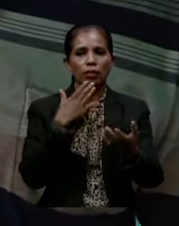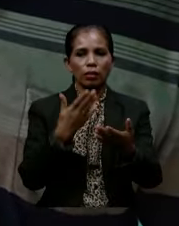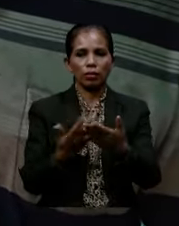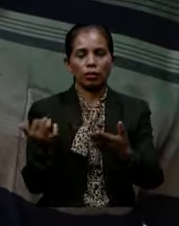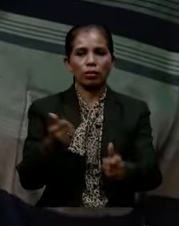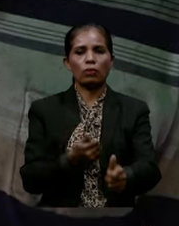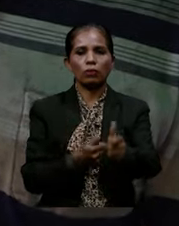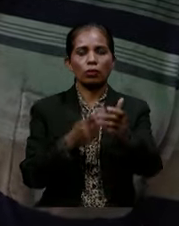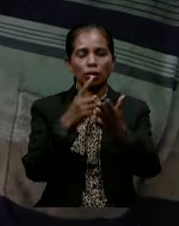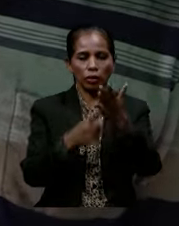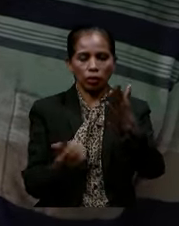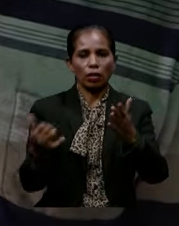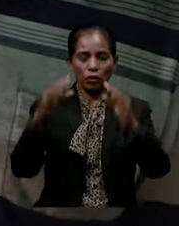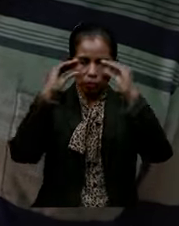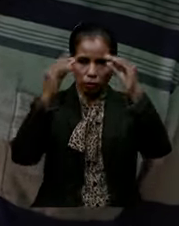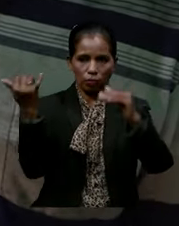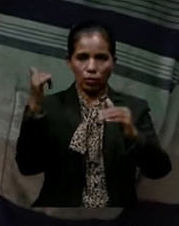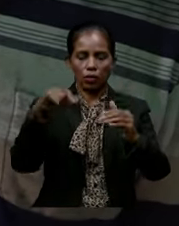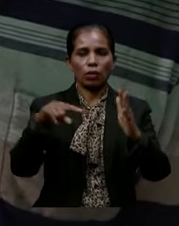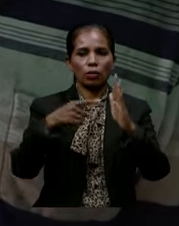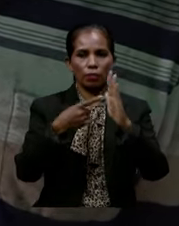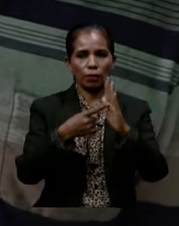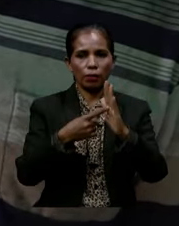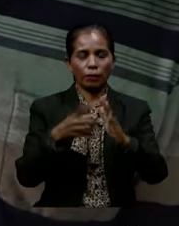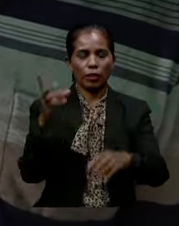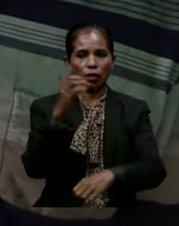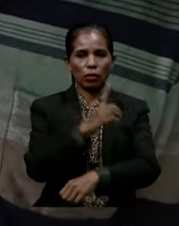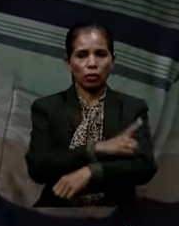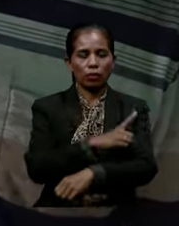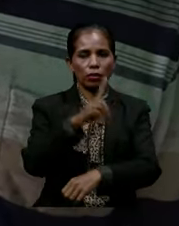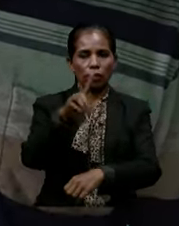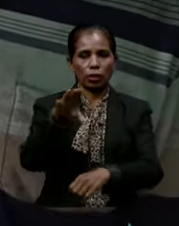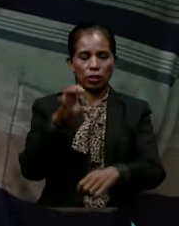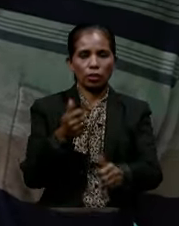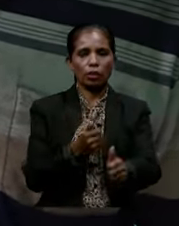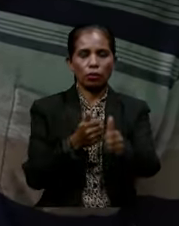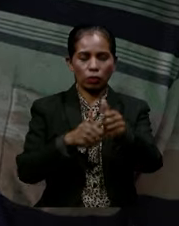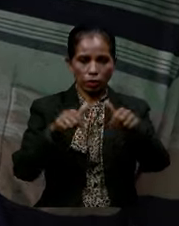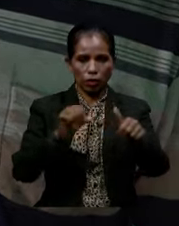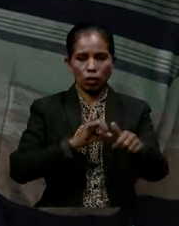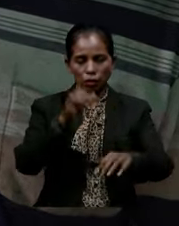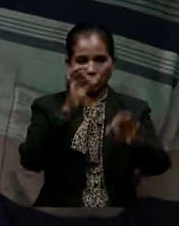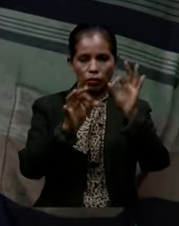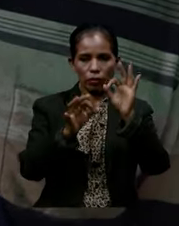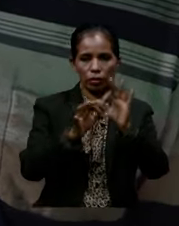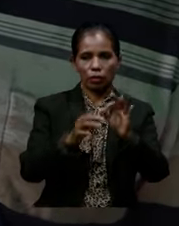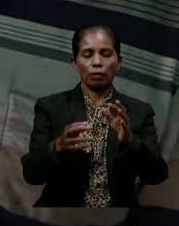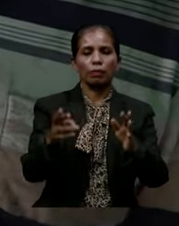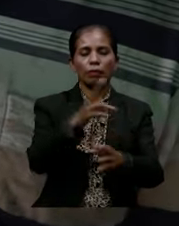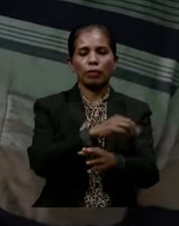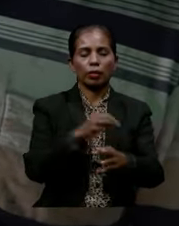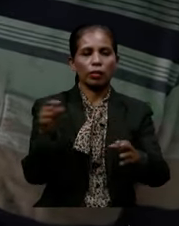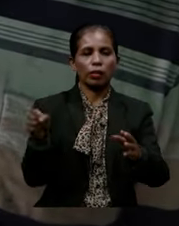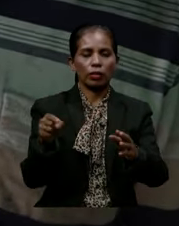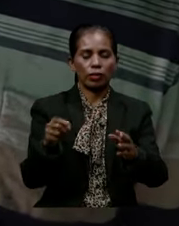cumpre, sair, mas técnico, se ele não vai ser, hau, loro, atos, e nele, lara. Se ele cumpre, e nele, hau, gara, 100%, resultado seria, que também, e te prova,